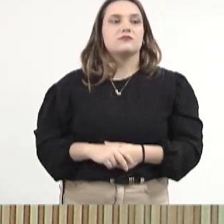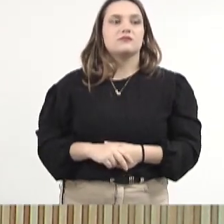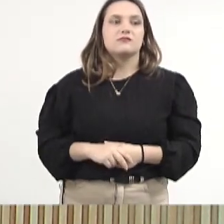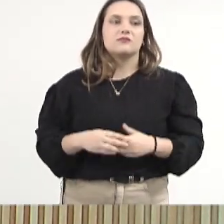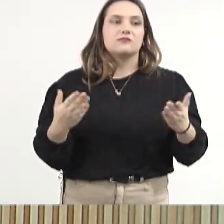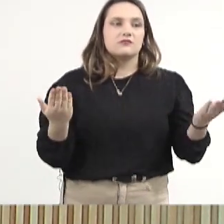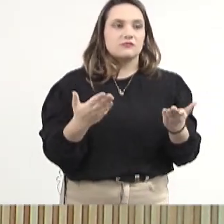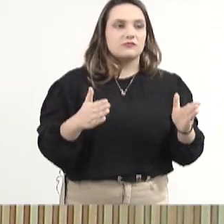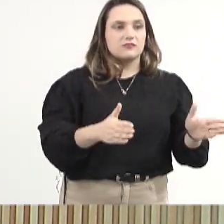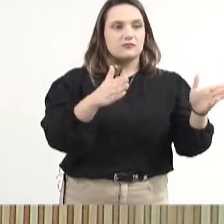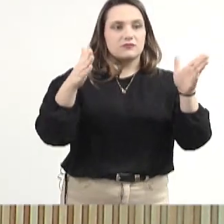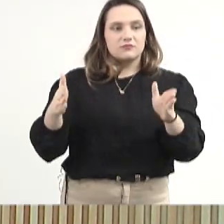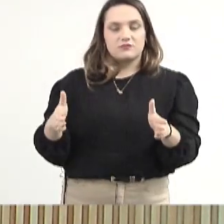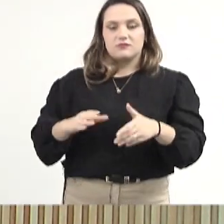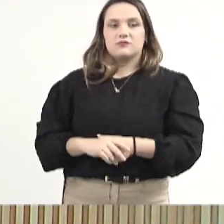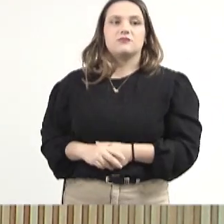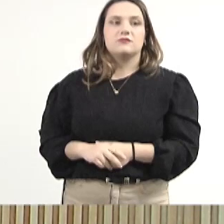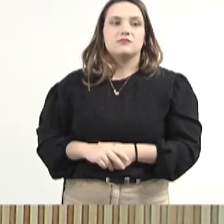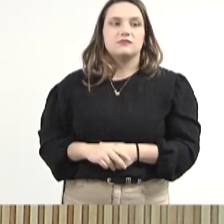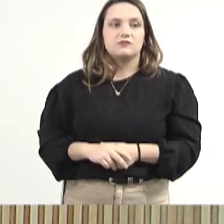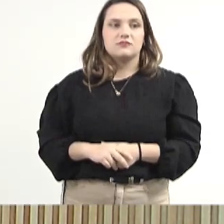Próximo item, votado hoje.